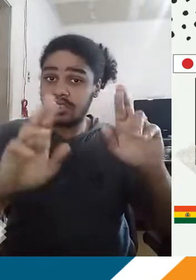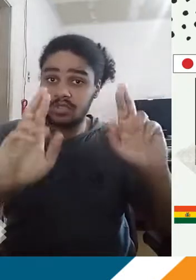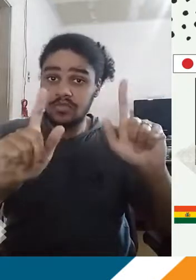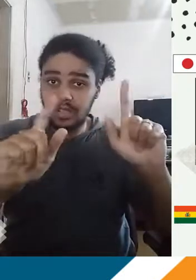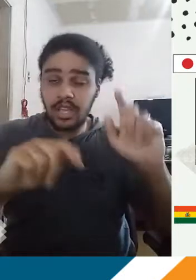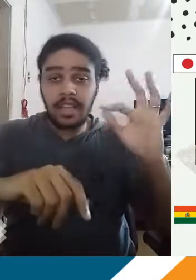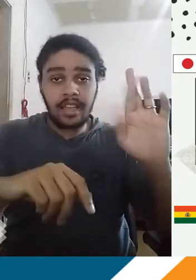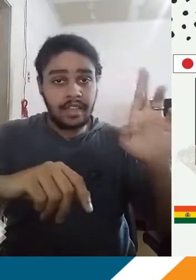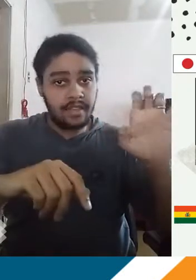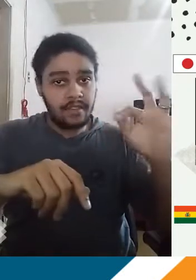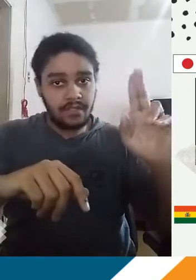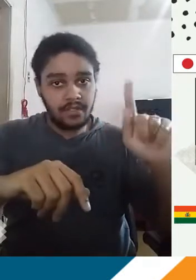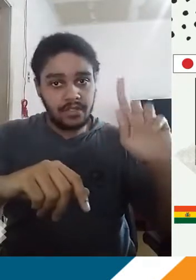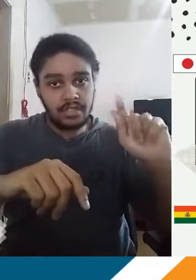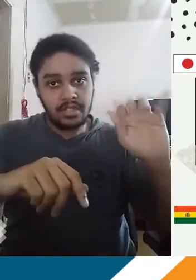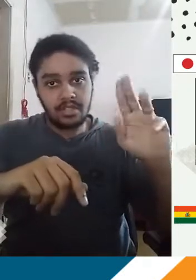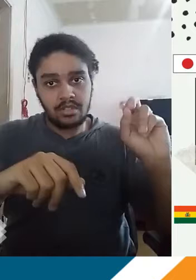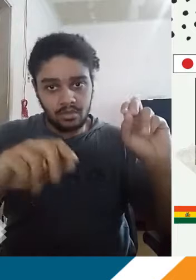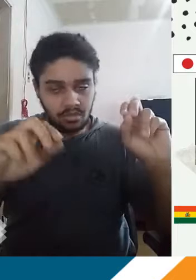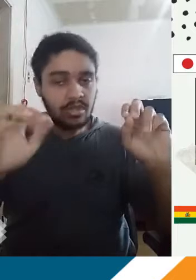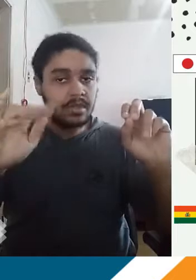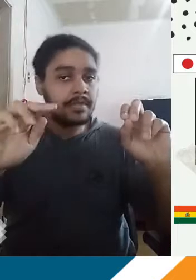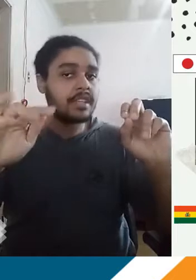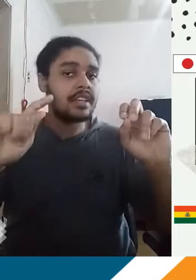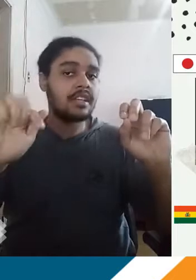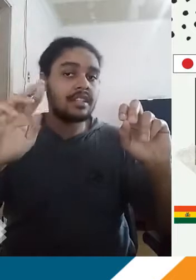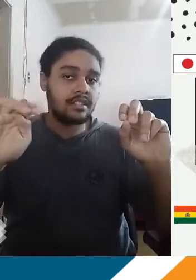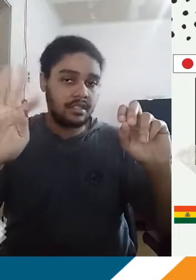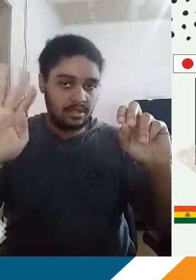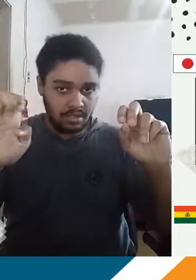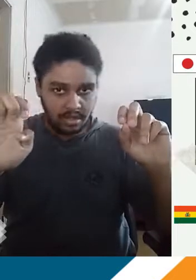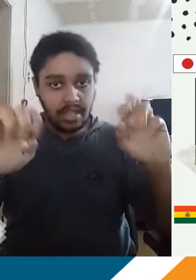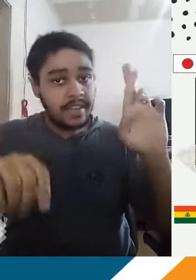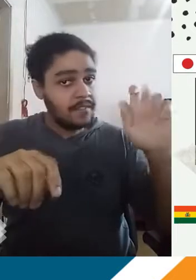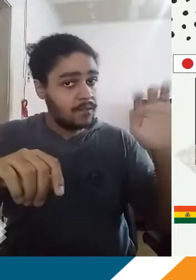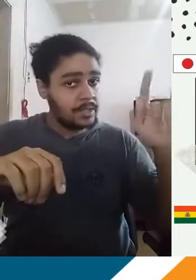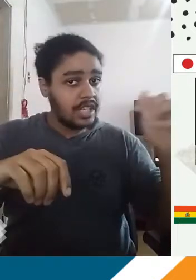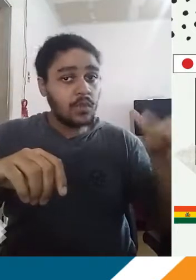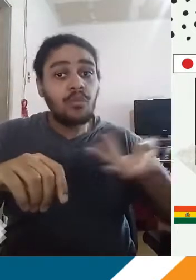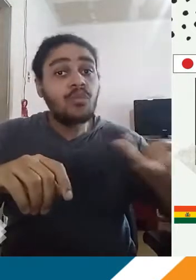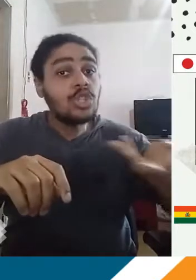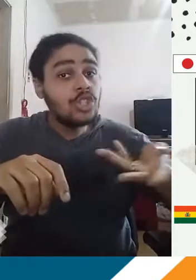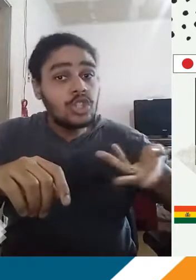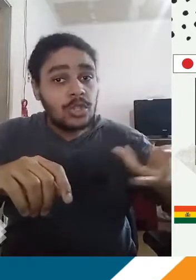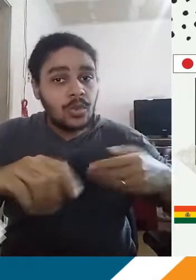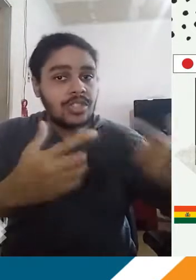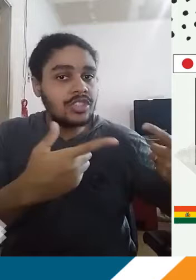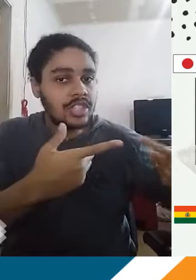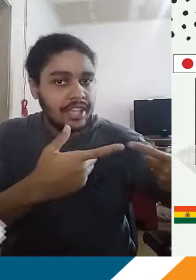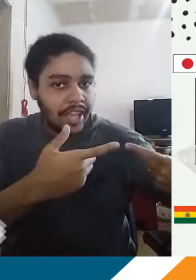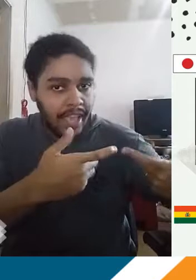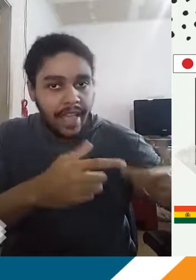entre refugiado e imigrante. Refugiado é qualquer pessoa que muda de região ou país tentando fugir